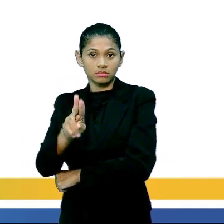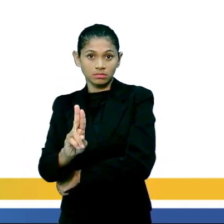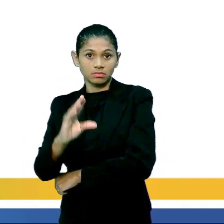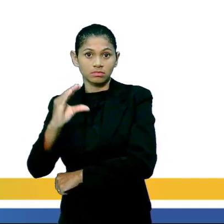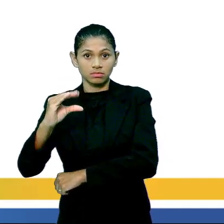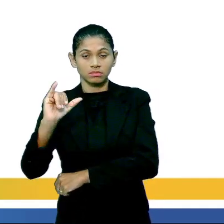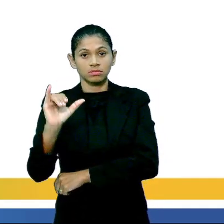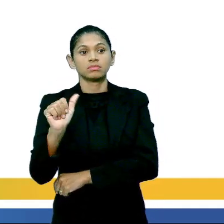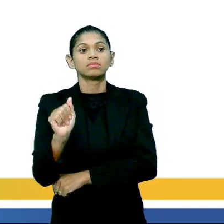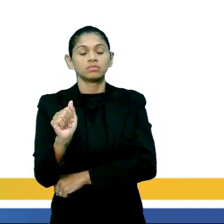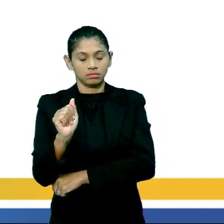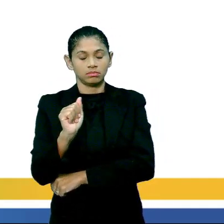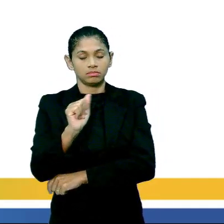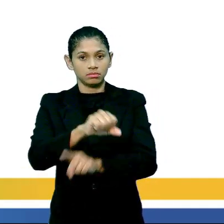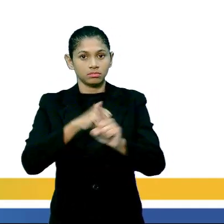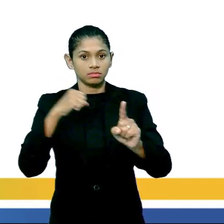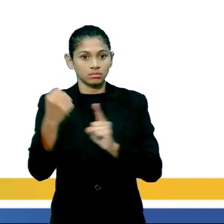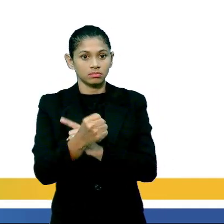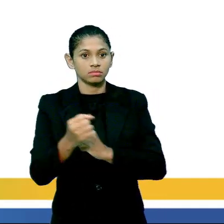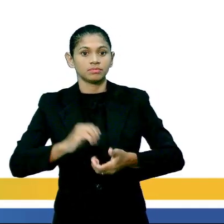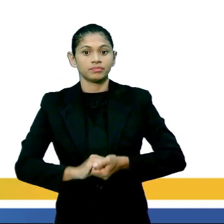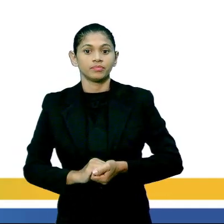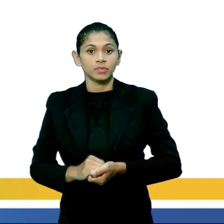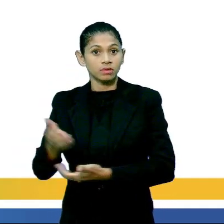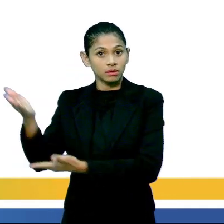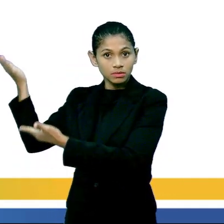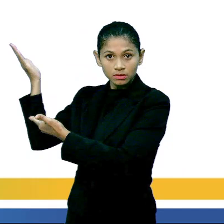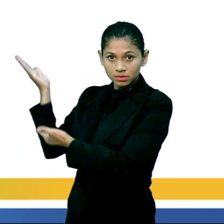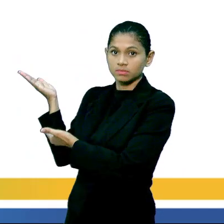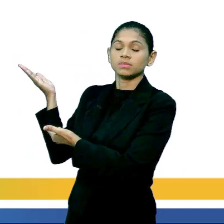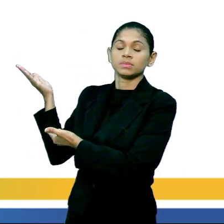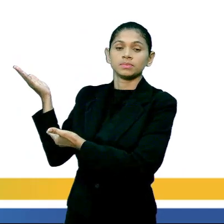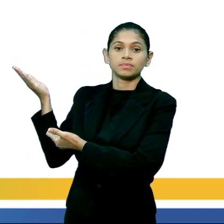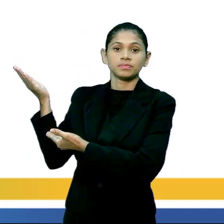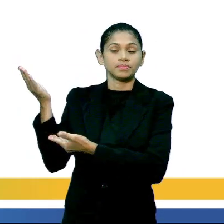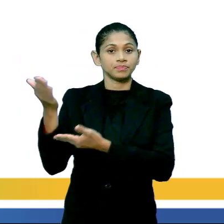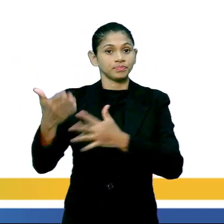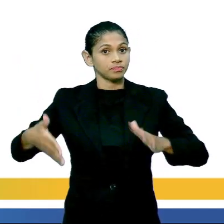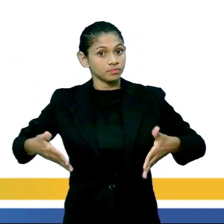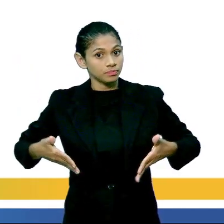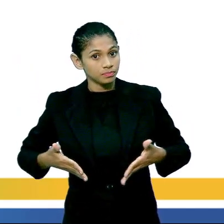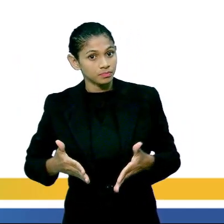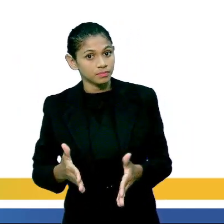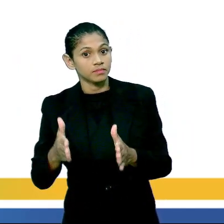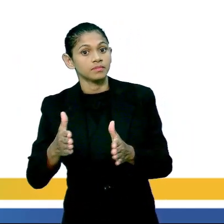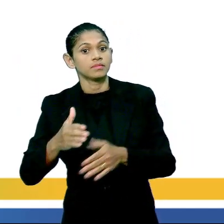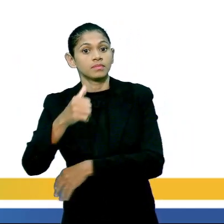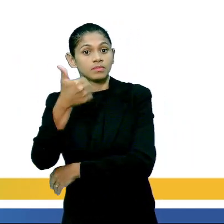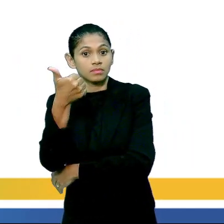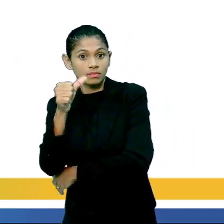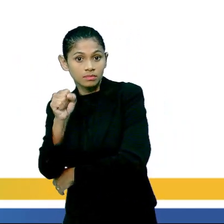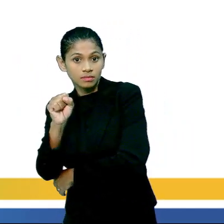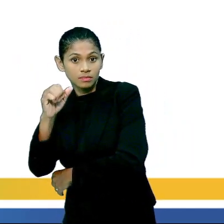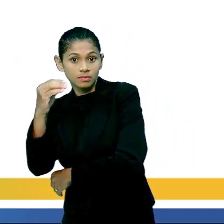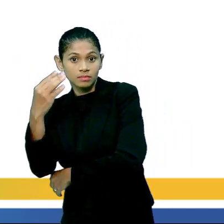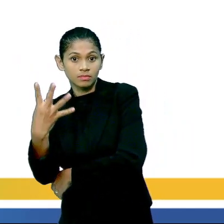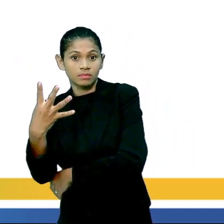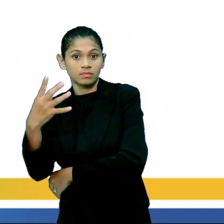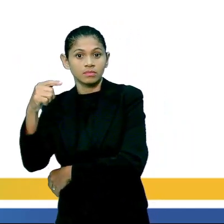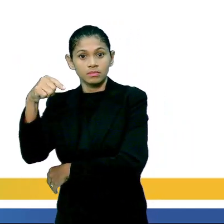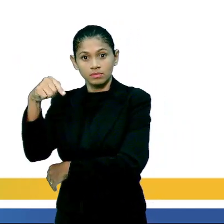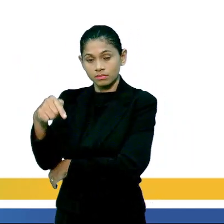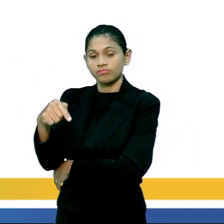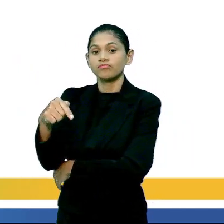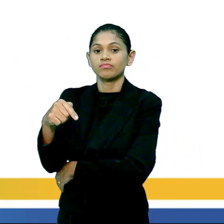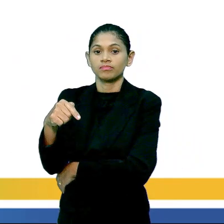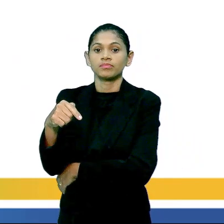nessa imagem aí que vocês observam, é o escritor. Ele nasceu em 1847, em Curralinho,